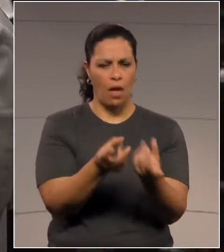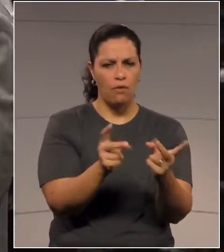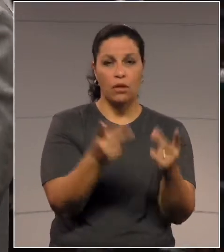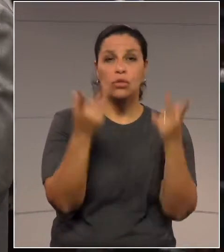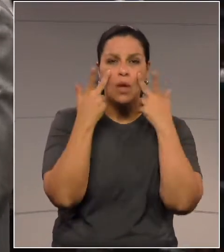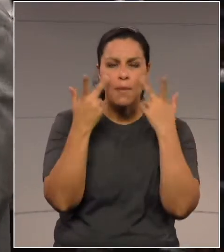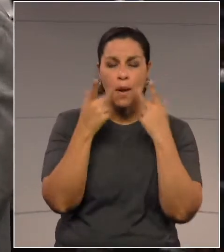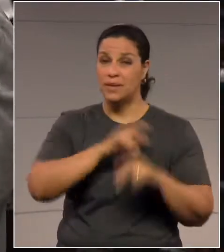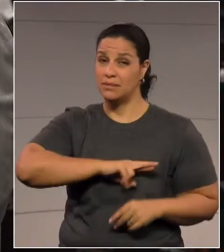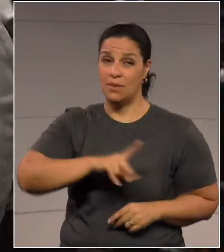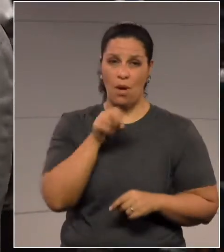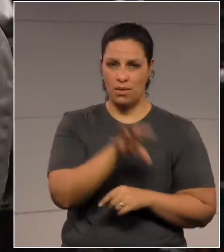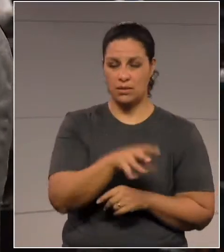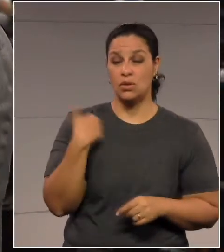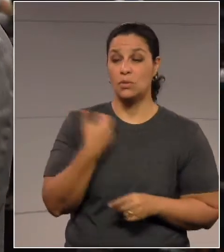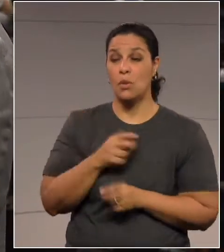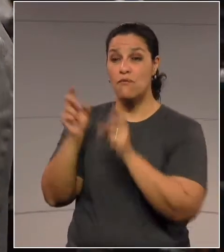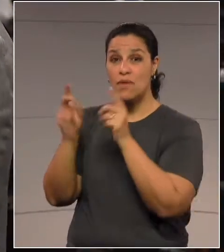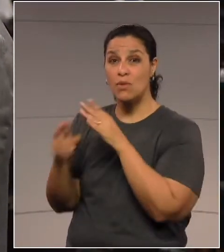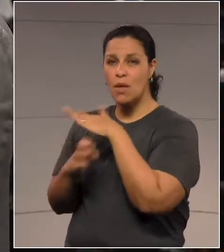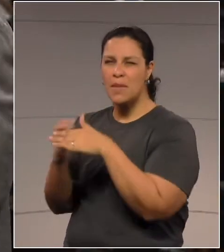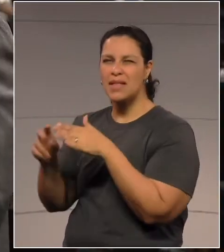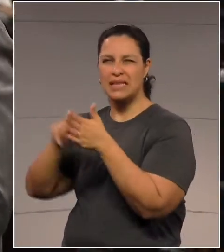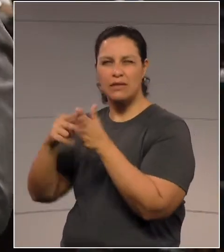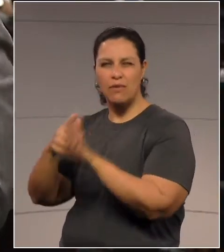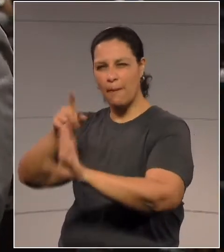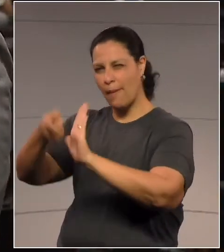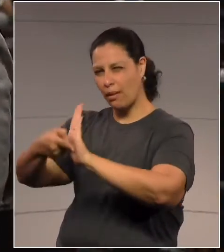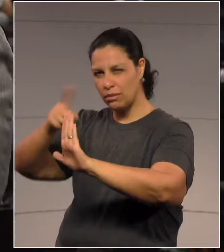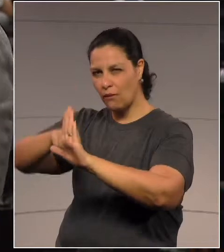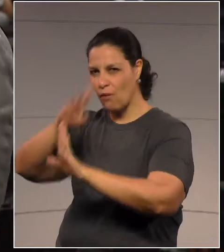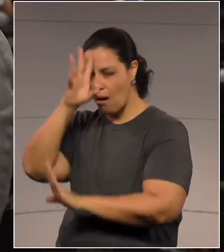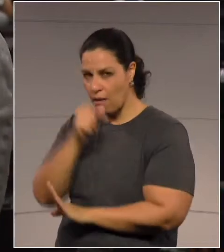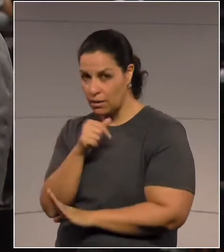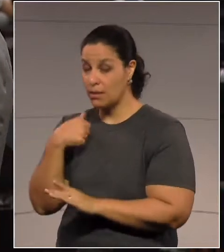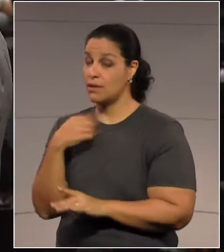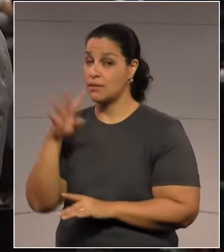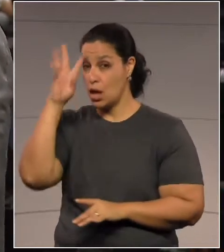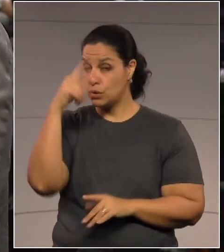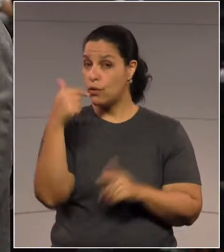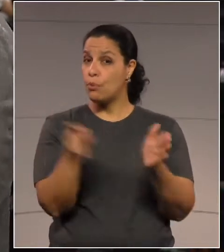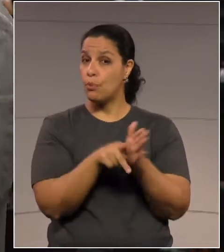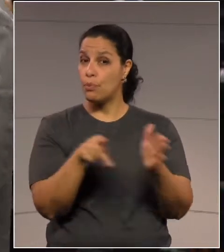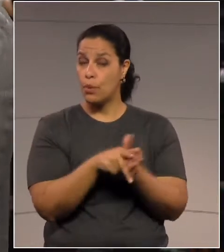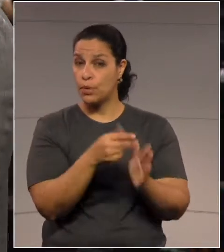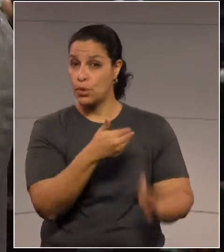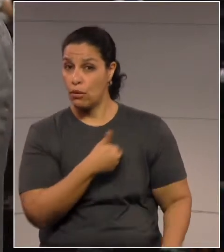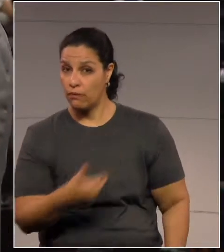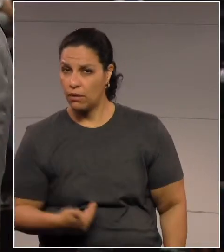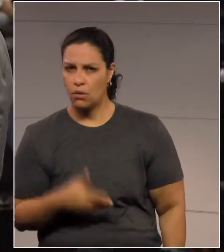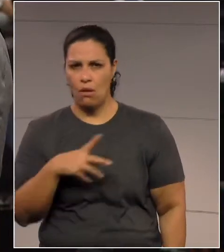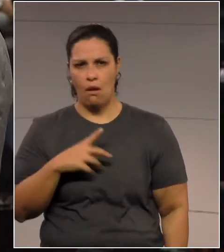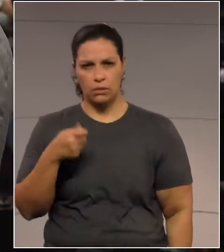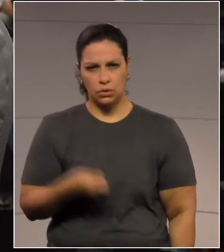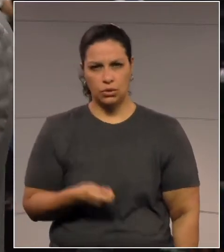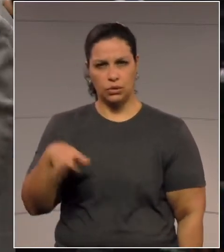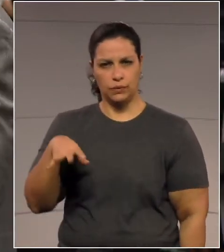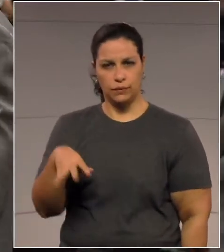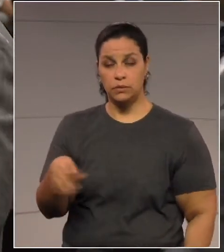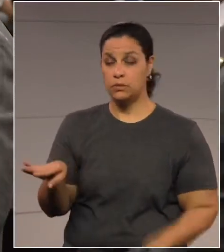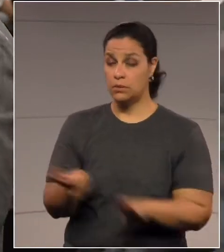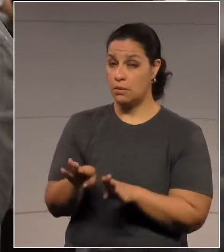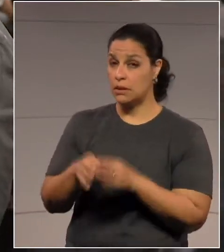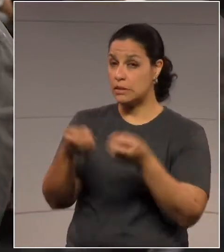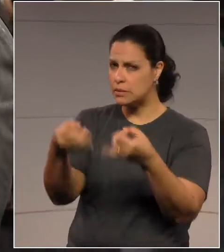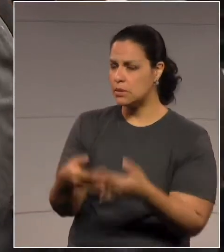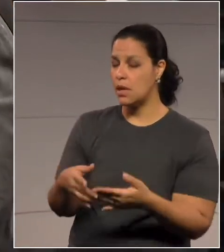Essa direção tomada pelo governo Ratinho Júnior me preocupa. Sim, são empresas mistas, de economia mista, e assim